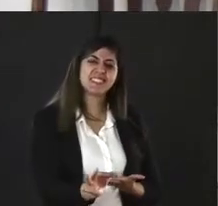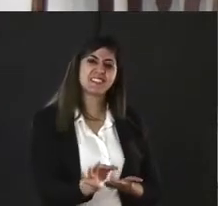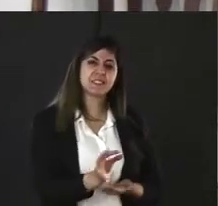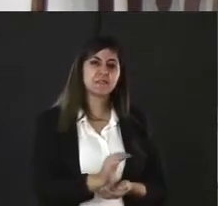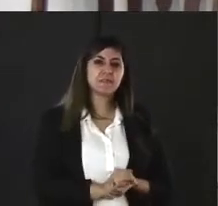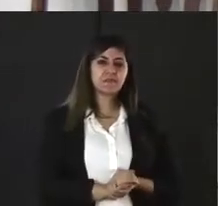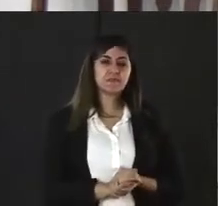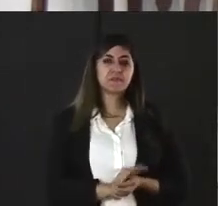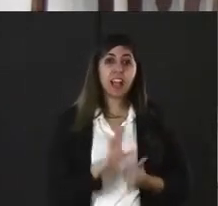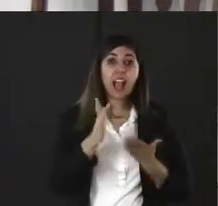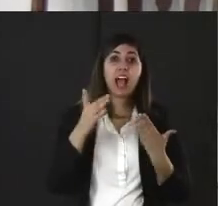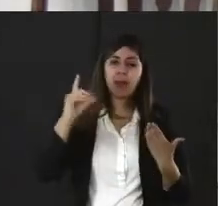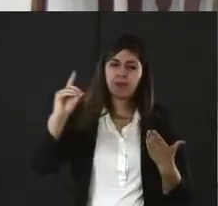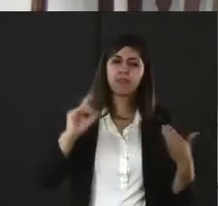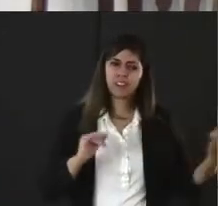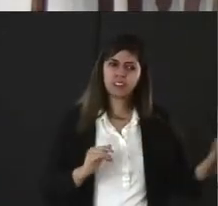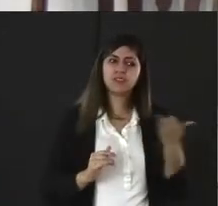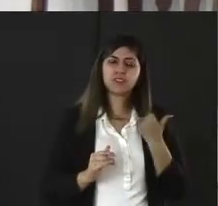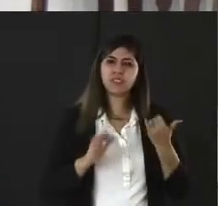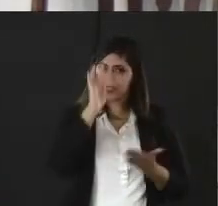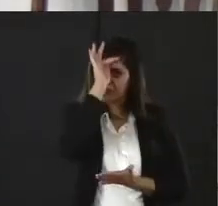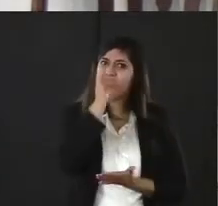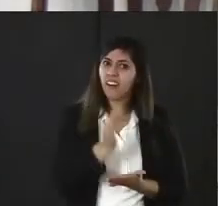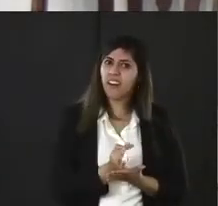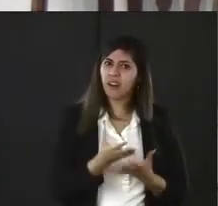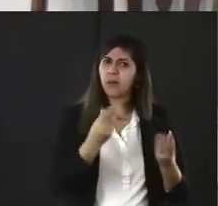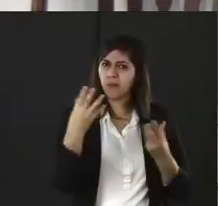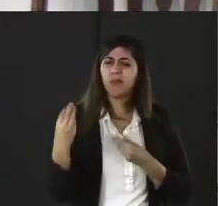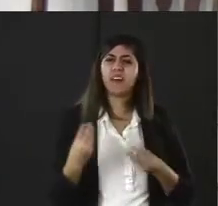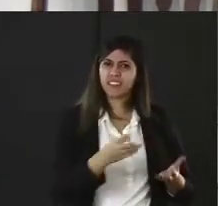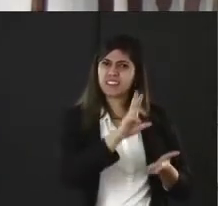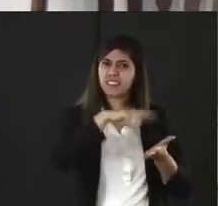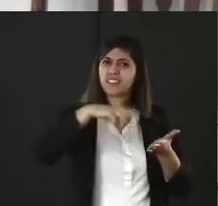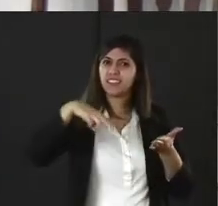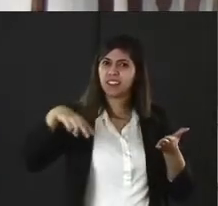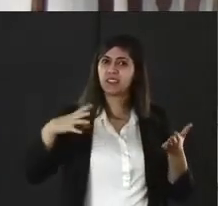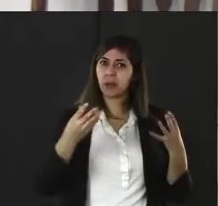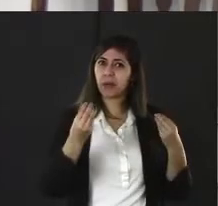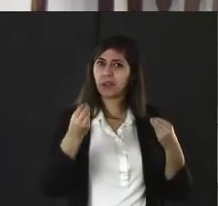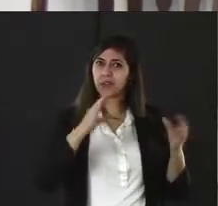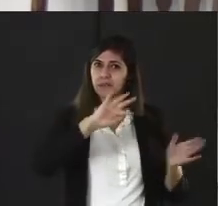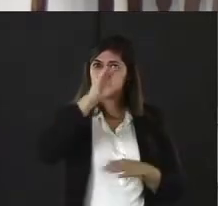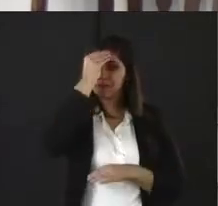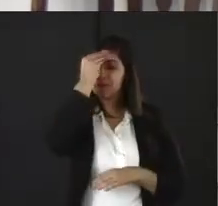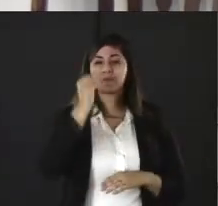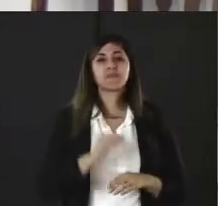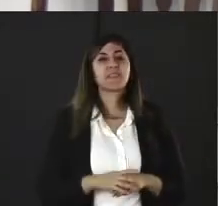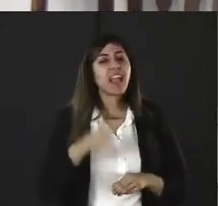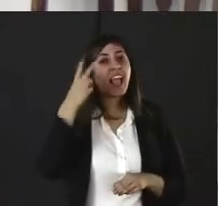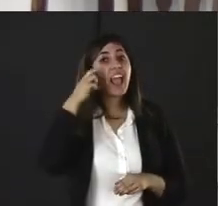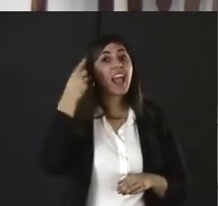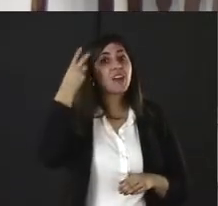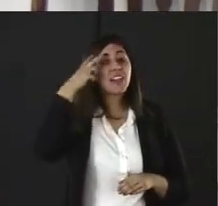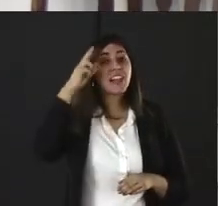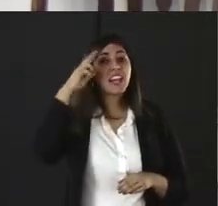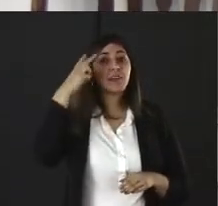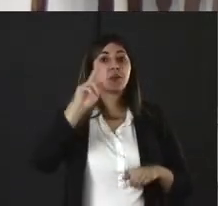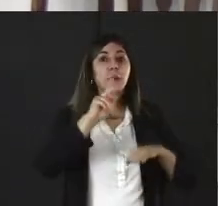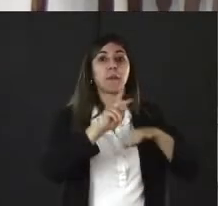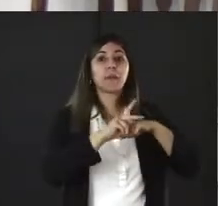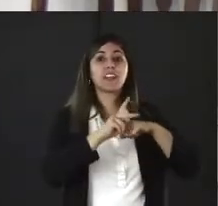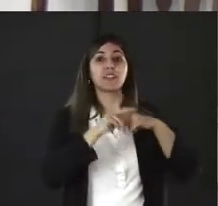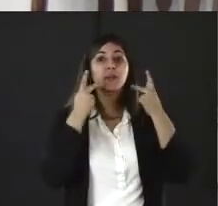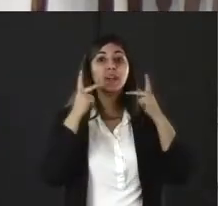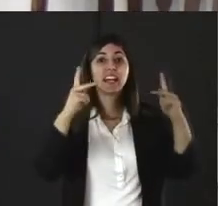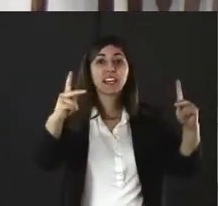fala de fé nas escrituras muitas vezes eu me lembro aqui no momento em que pedro pregou e